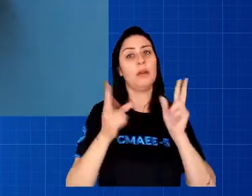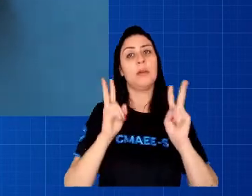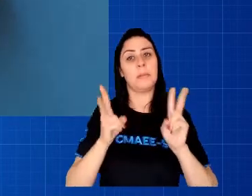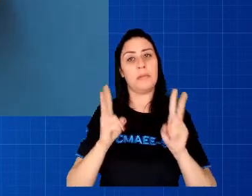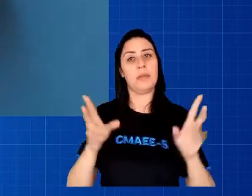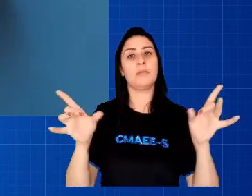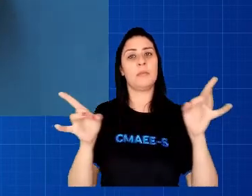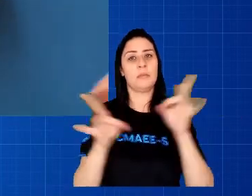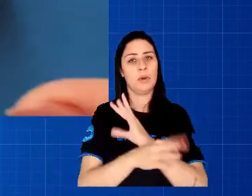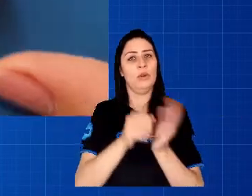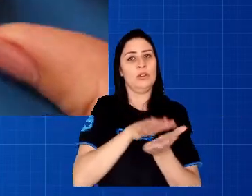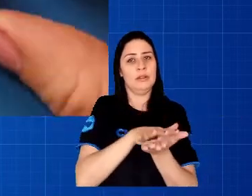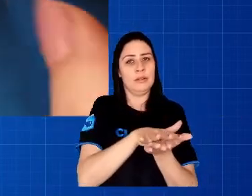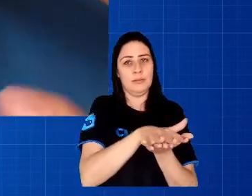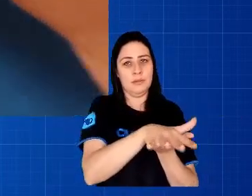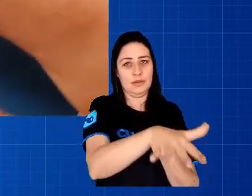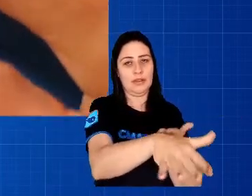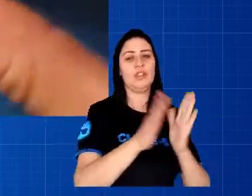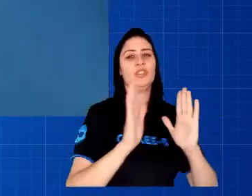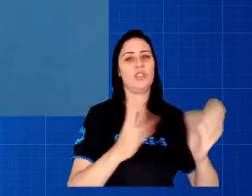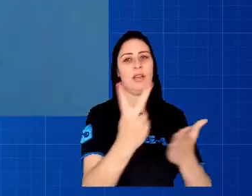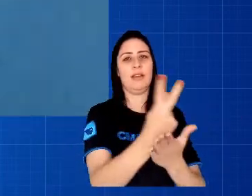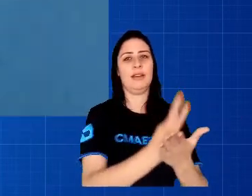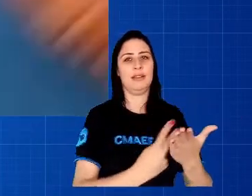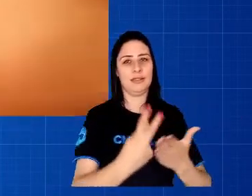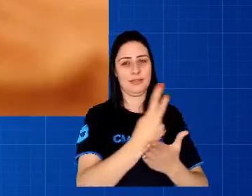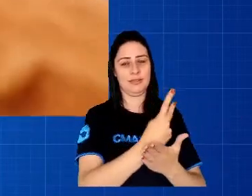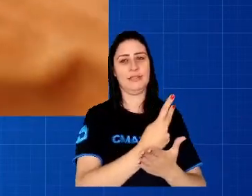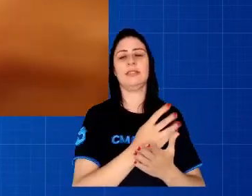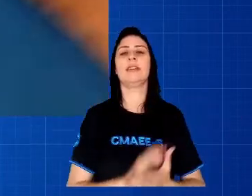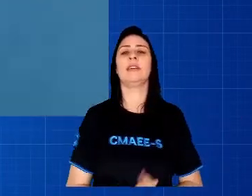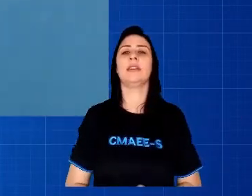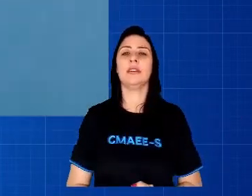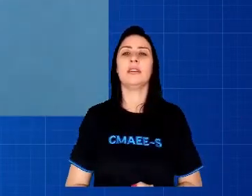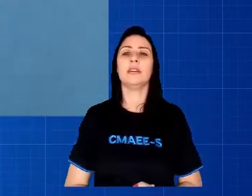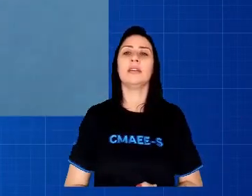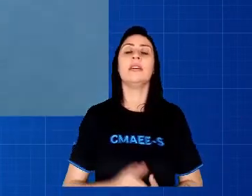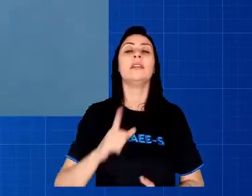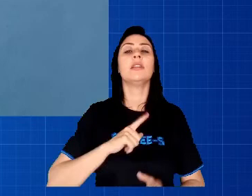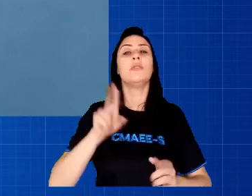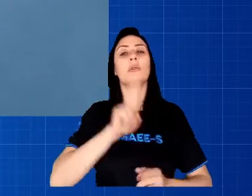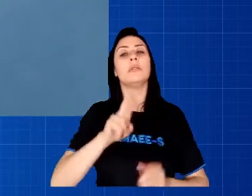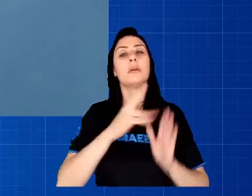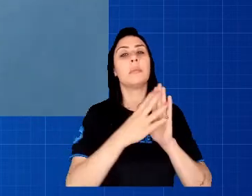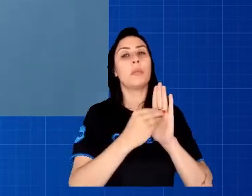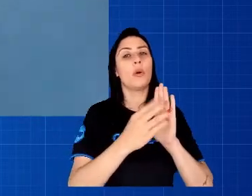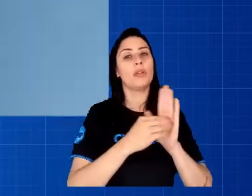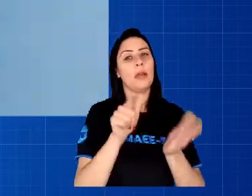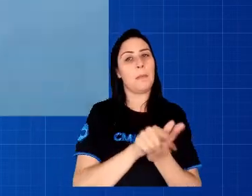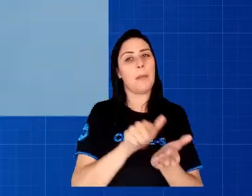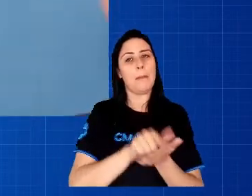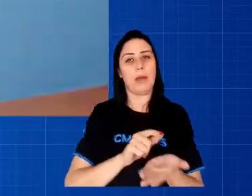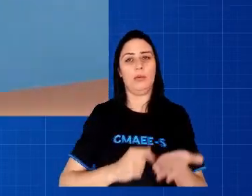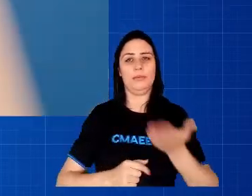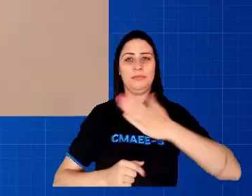tenho o modelo pré-impresso aqui. Vamos então usar o modelo, vamos virar a folha.